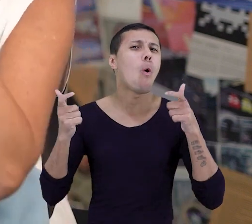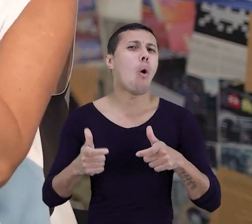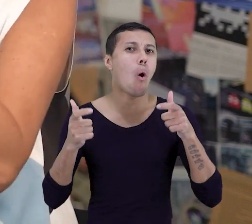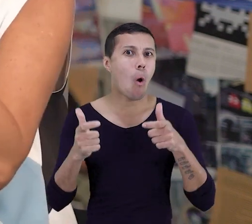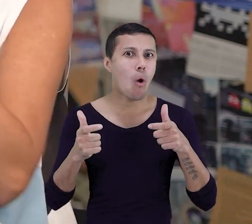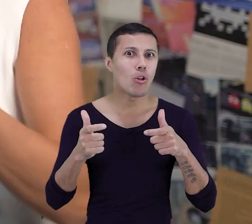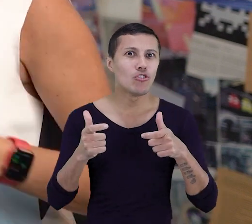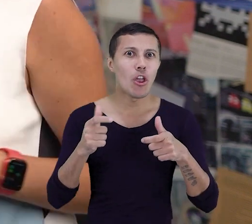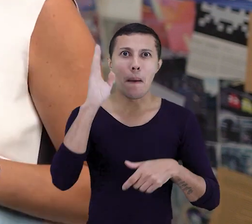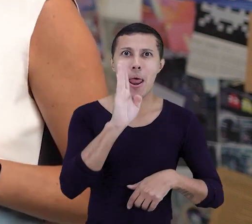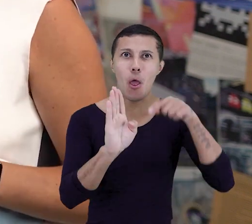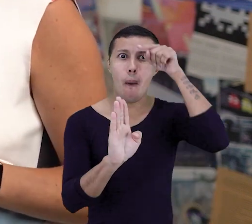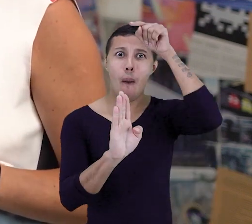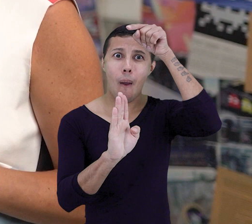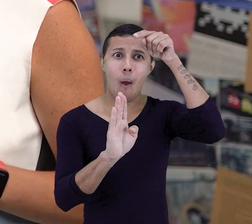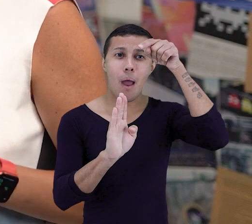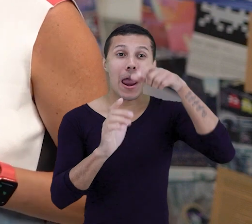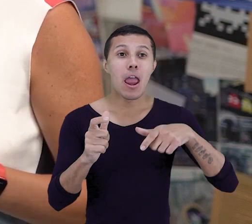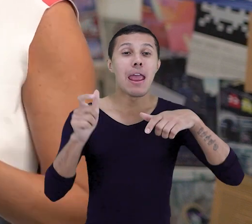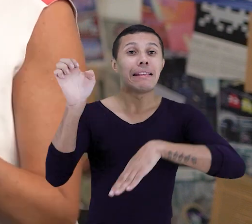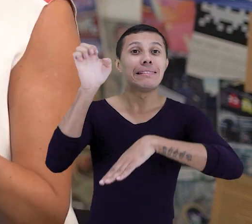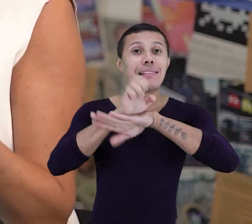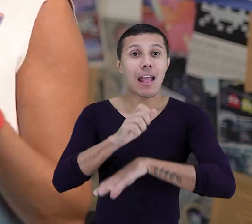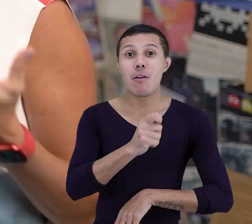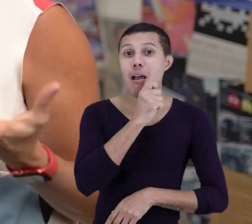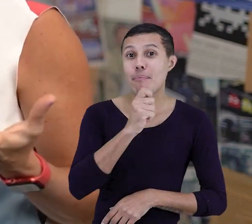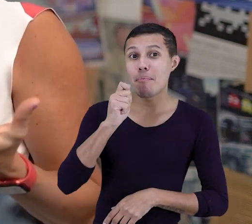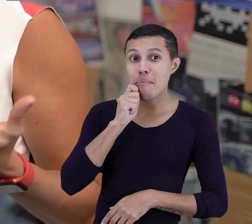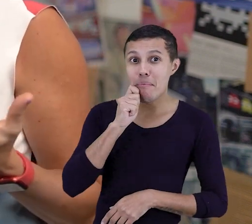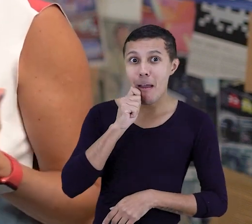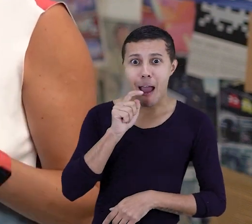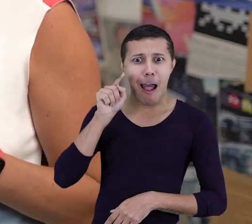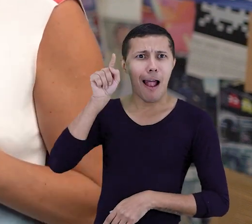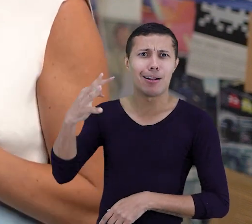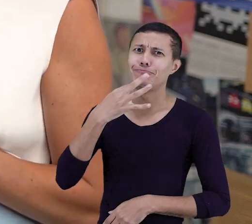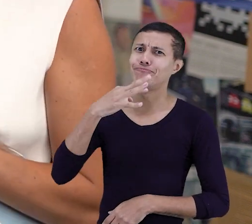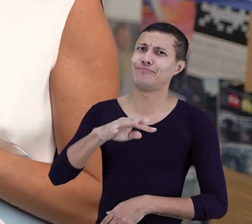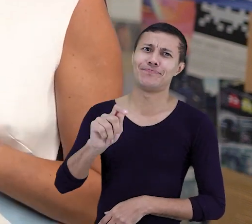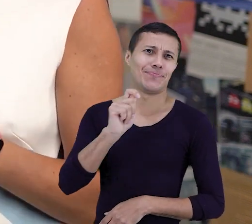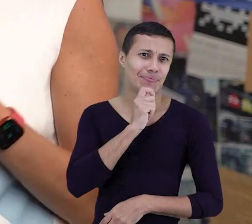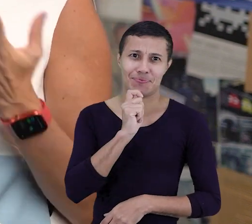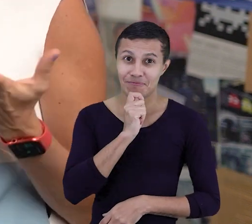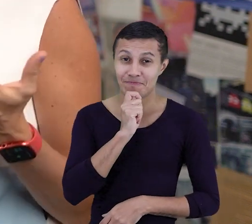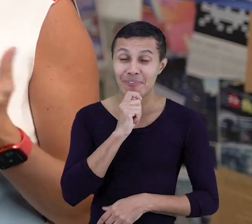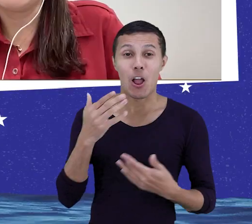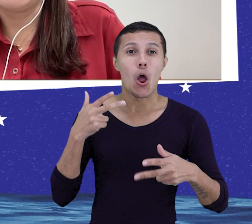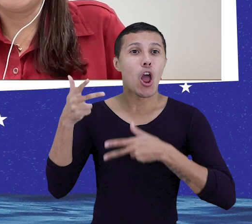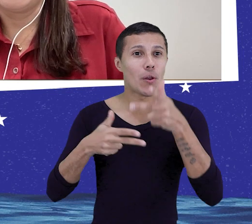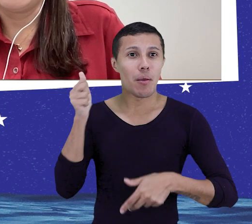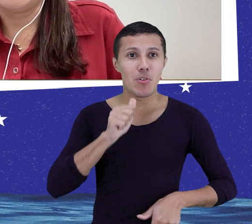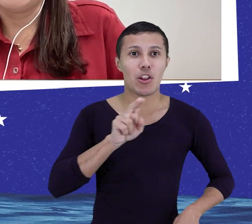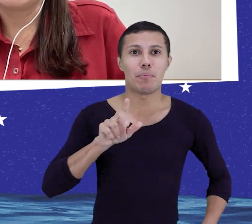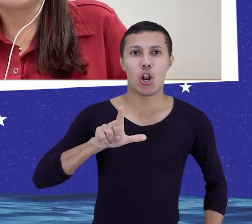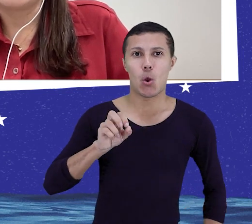de Oiapoque, conversar com Amapá. Poxa, tá aí um estado do Brasil que eu ainda não conheço. Eu vou conversar com a